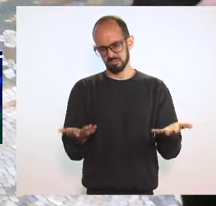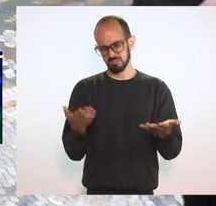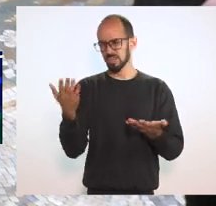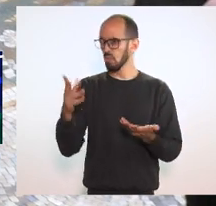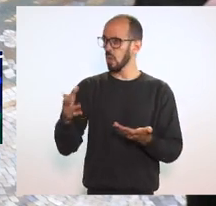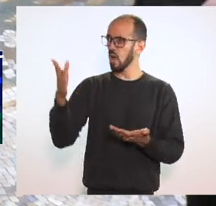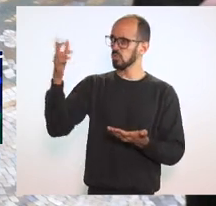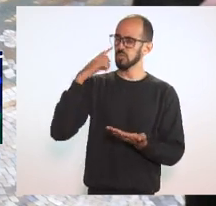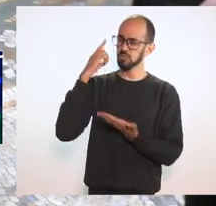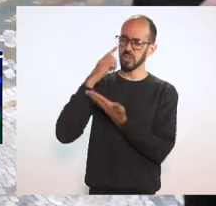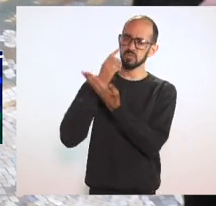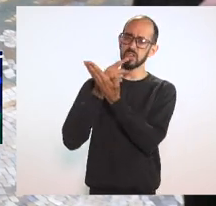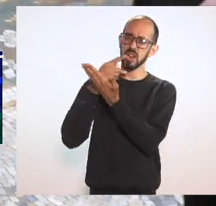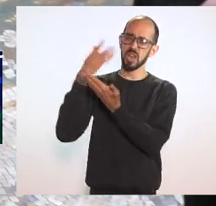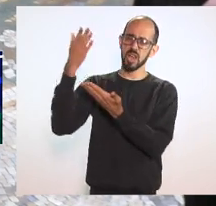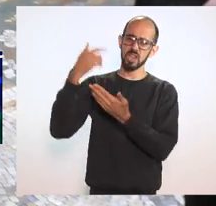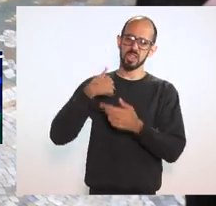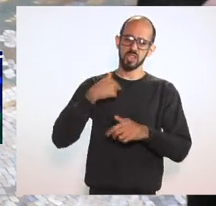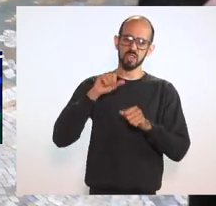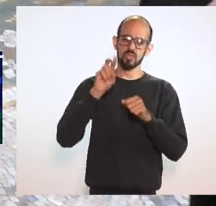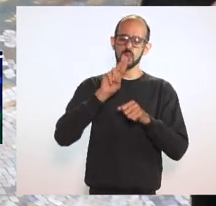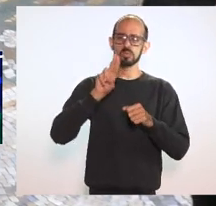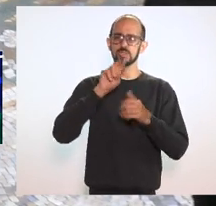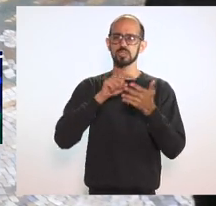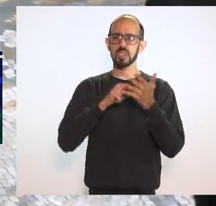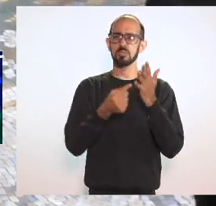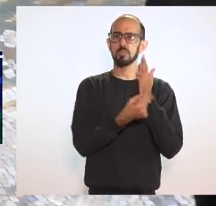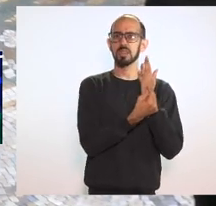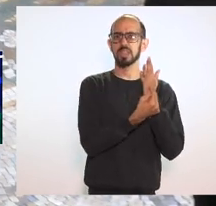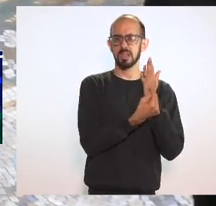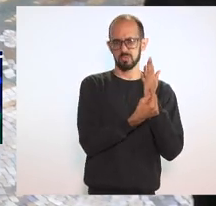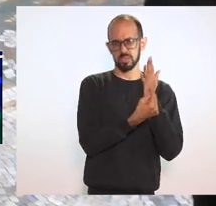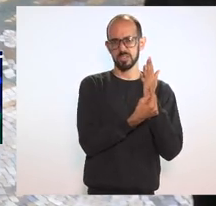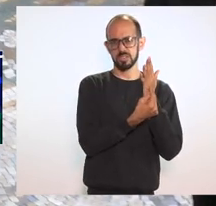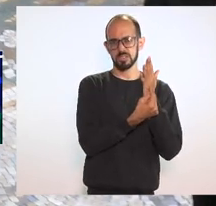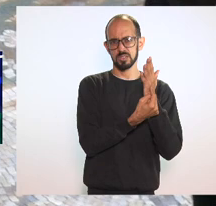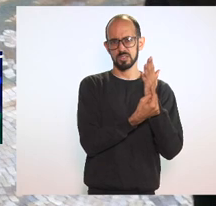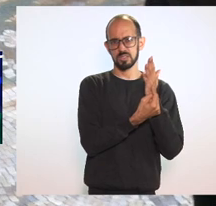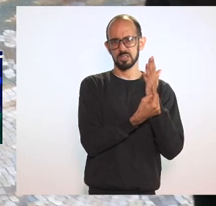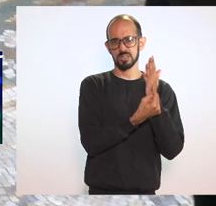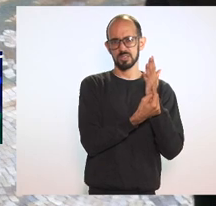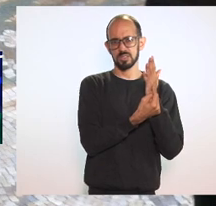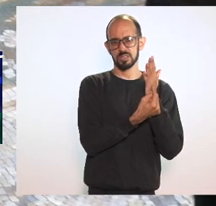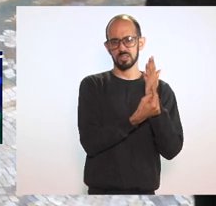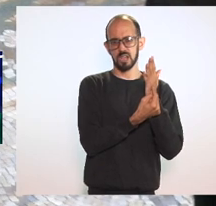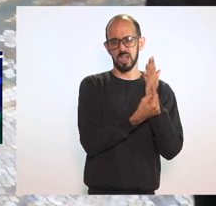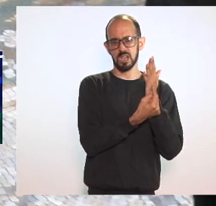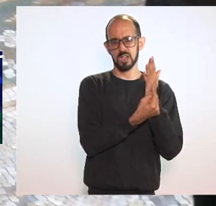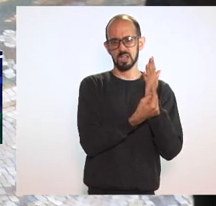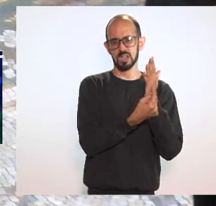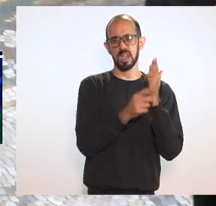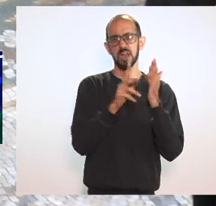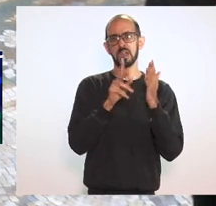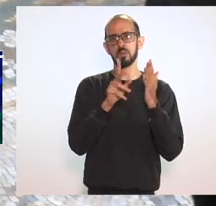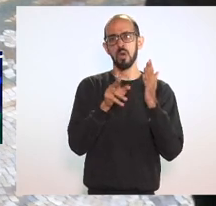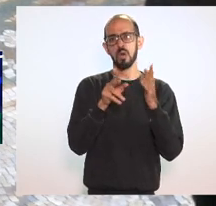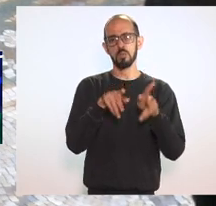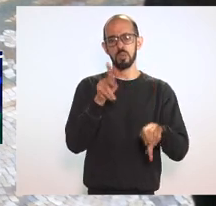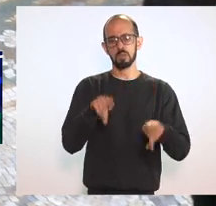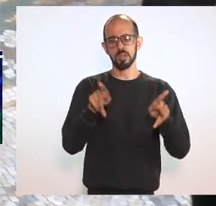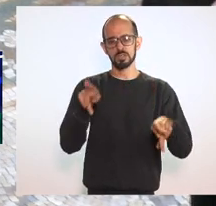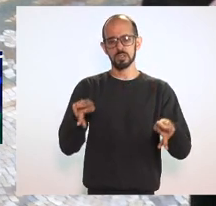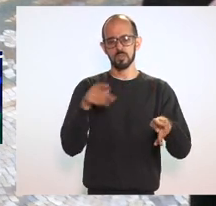e Eu me permito utilizar uma metáfora Porque como se diz no popular se o deputado